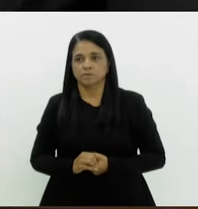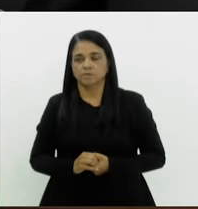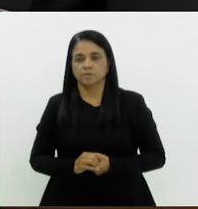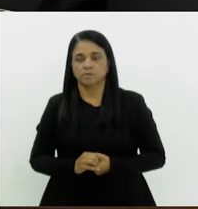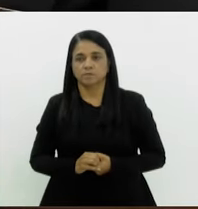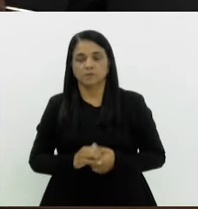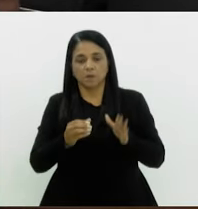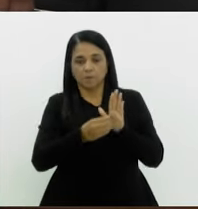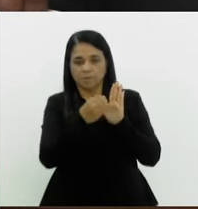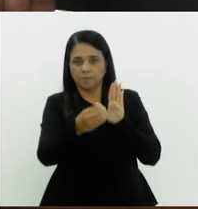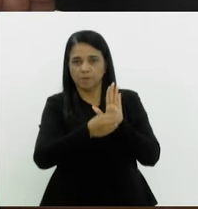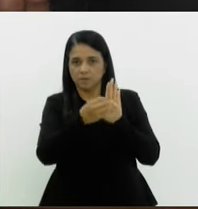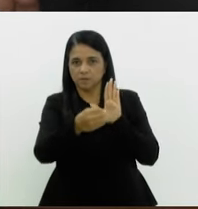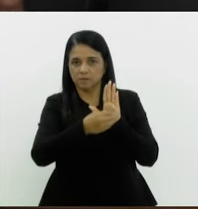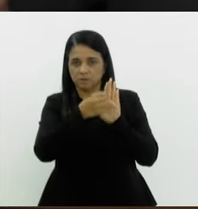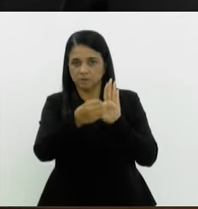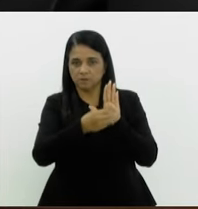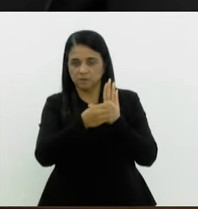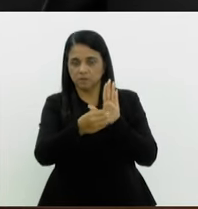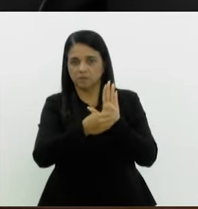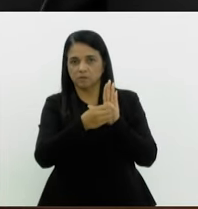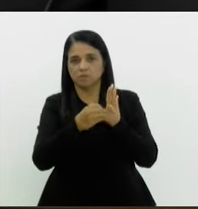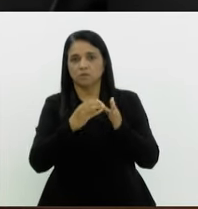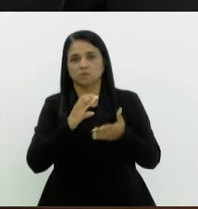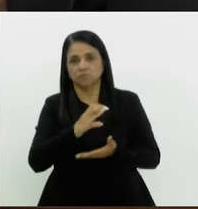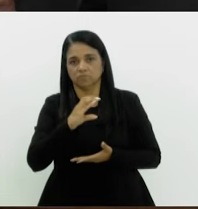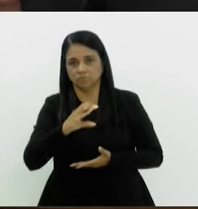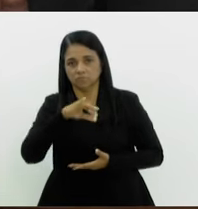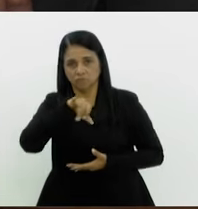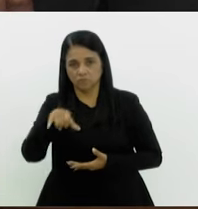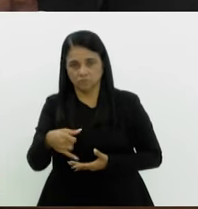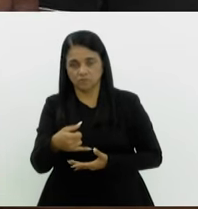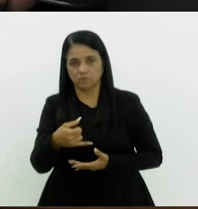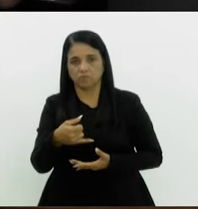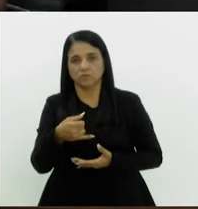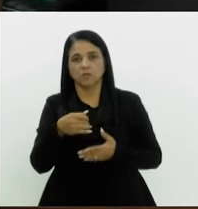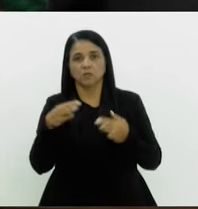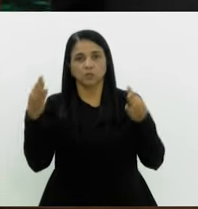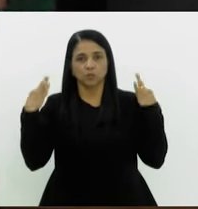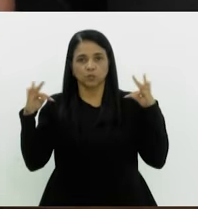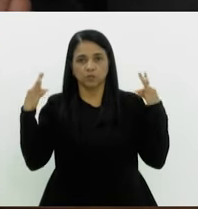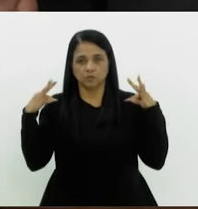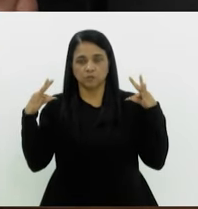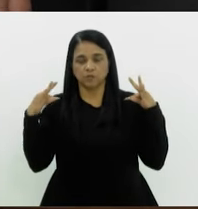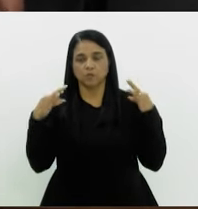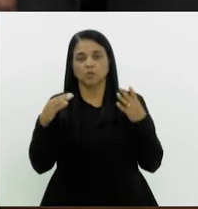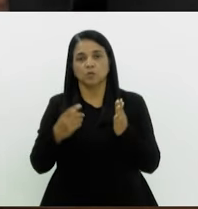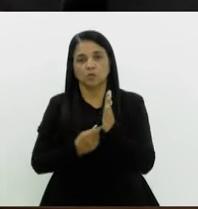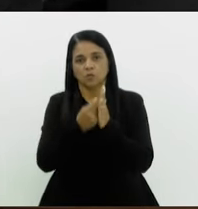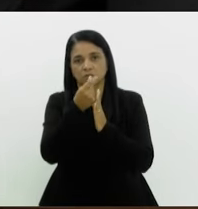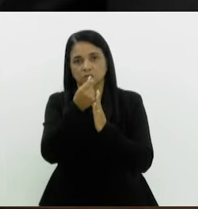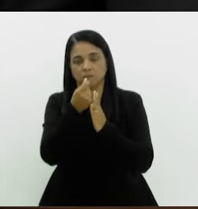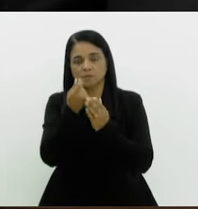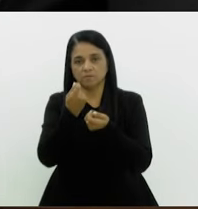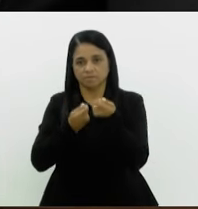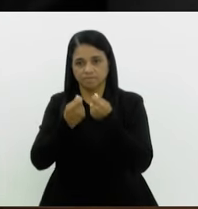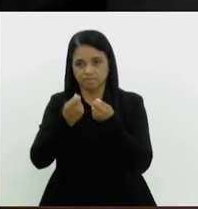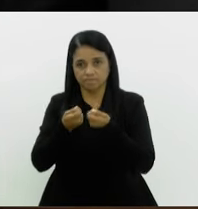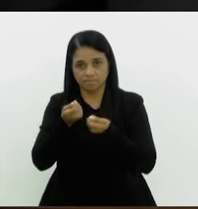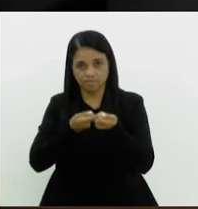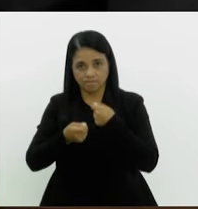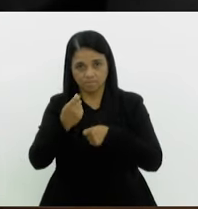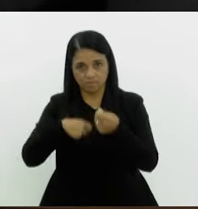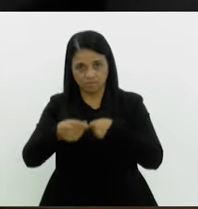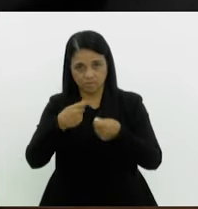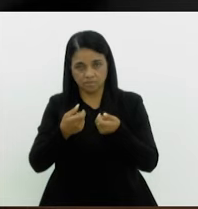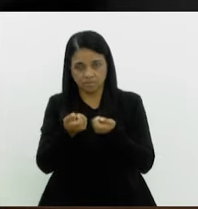Pendendo de pareceres das comissões Constituição e Justiça, Turismo, Orçamento, Finanças, Fiscalização